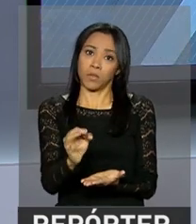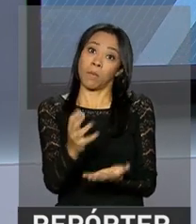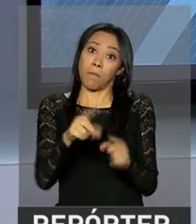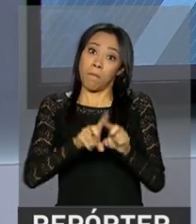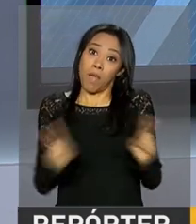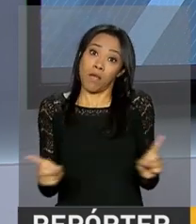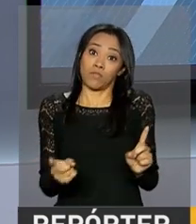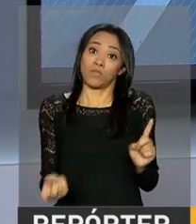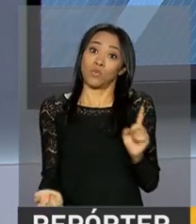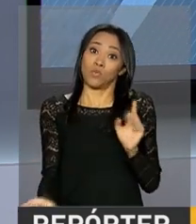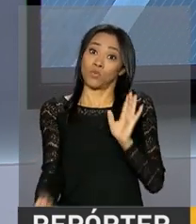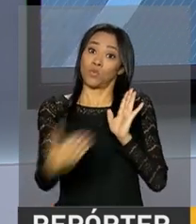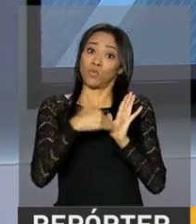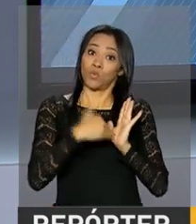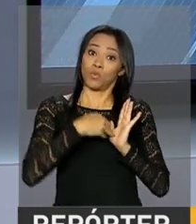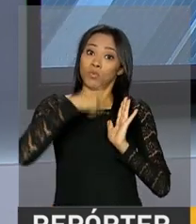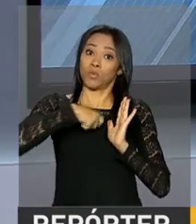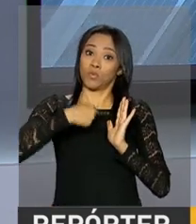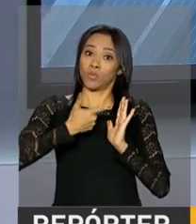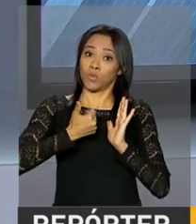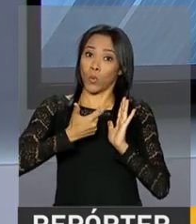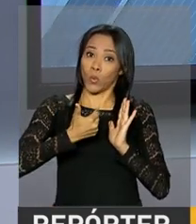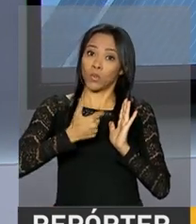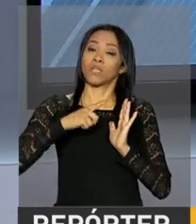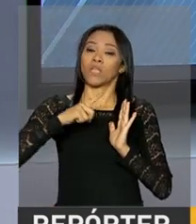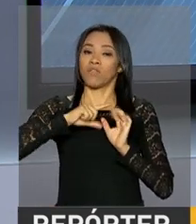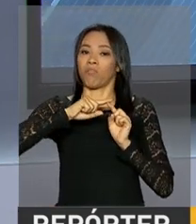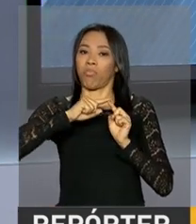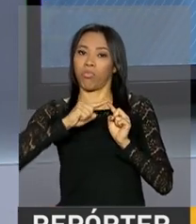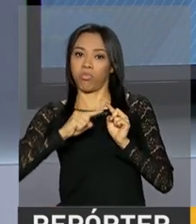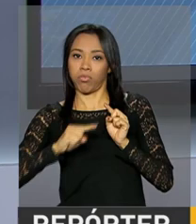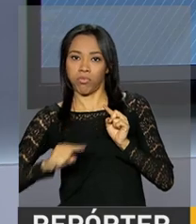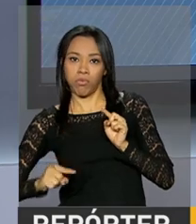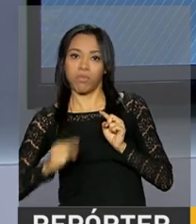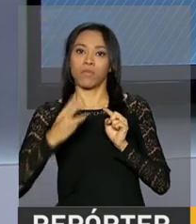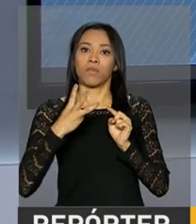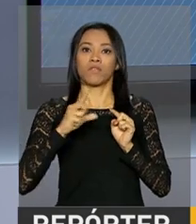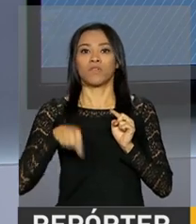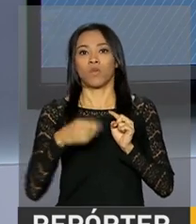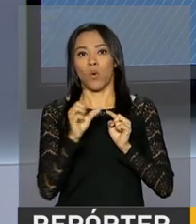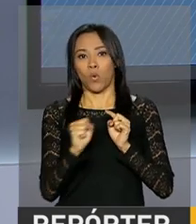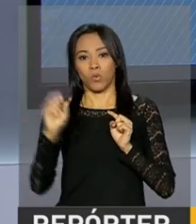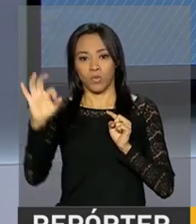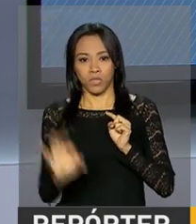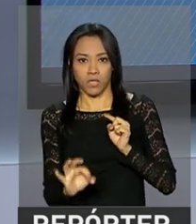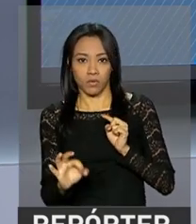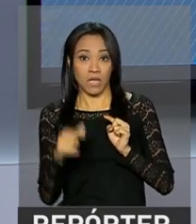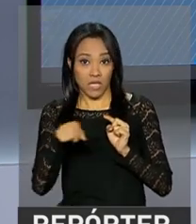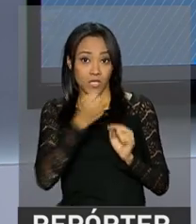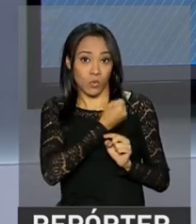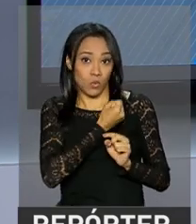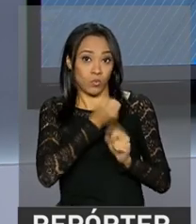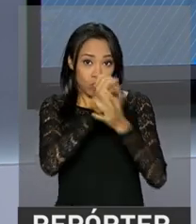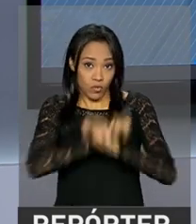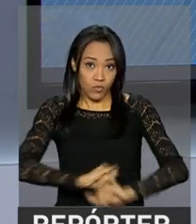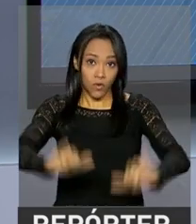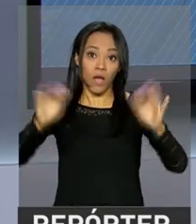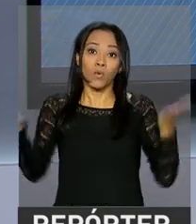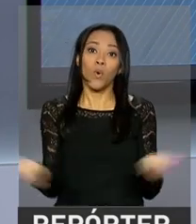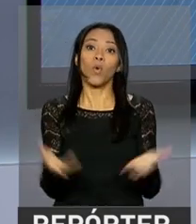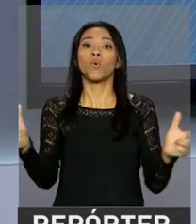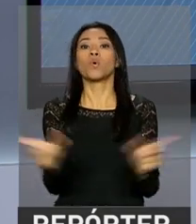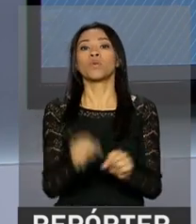12 meses a atividade acumula queda de 3,8 os números foram divulgados hoje